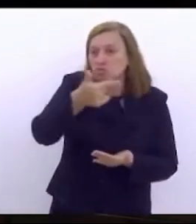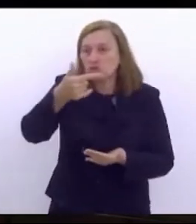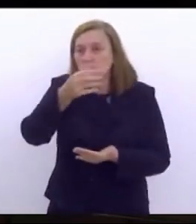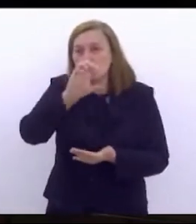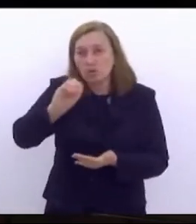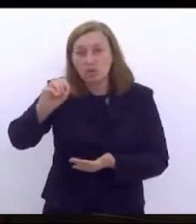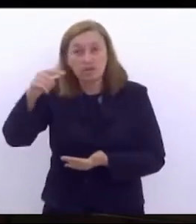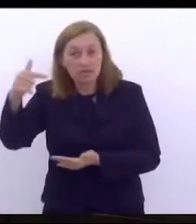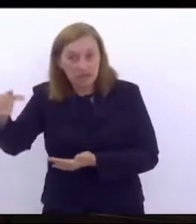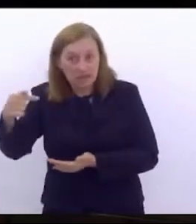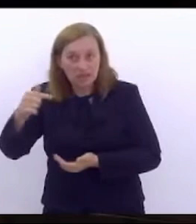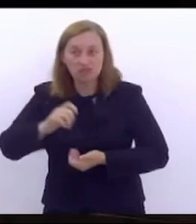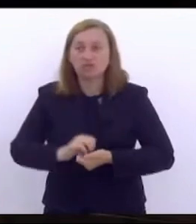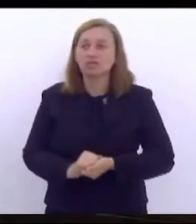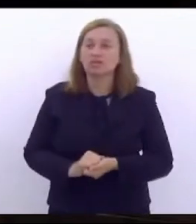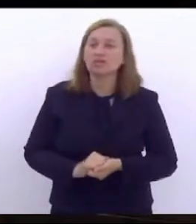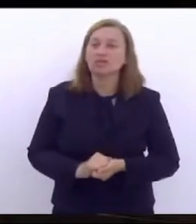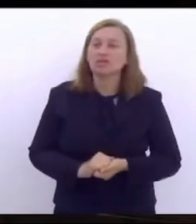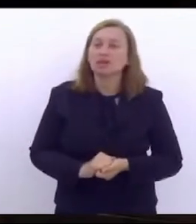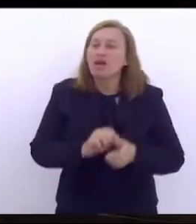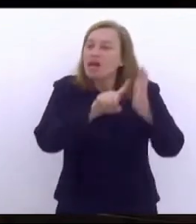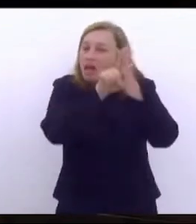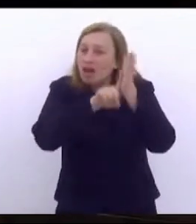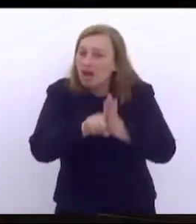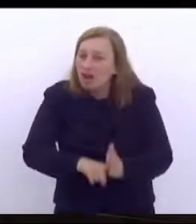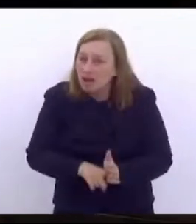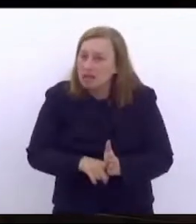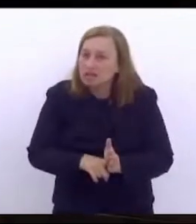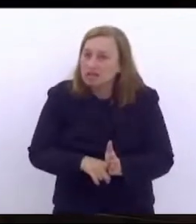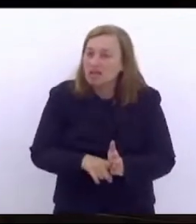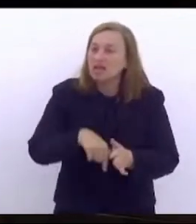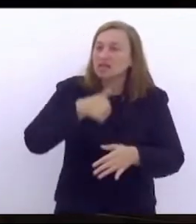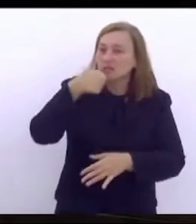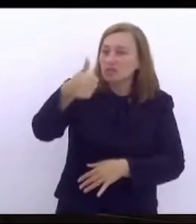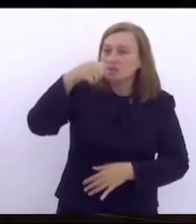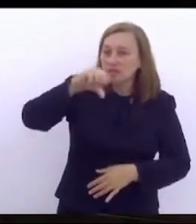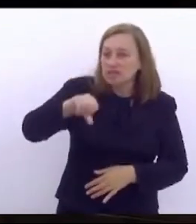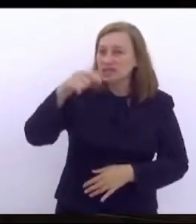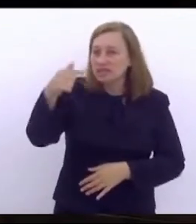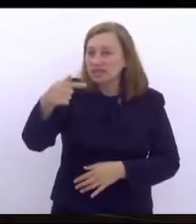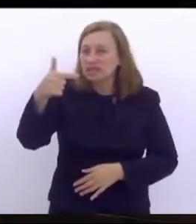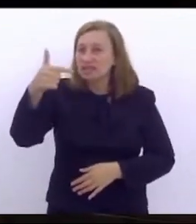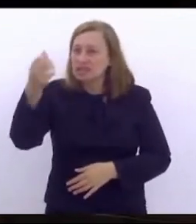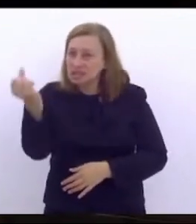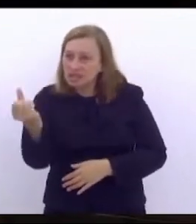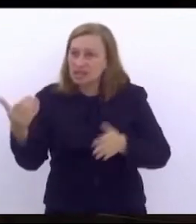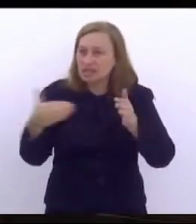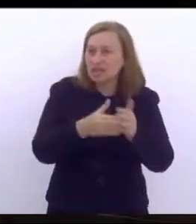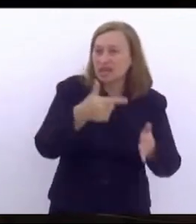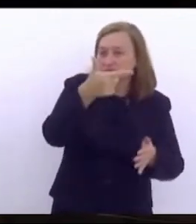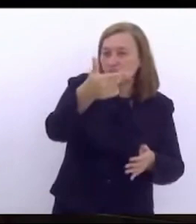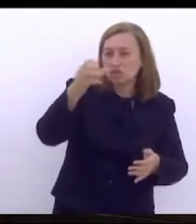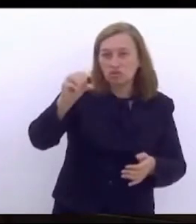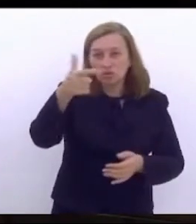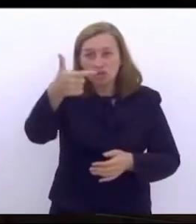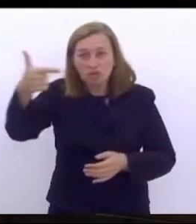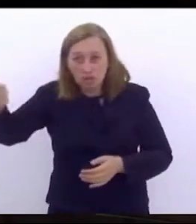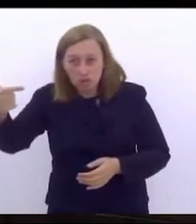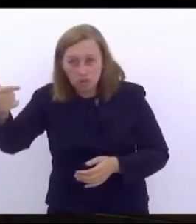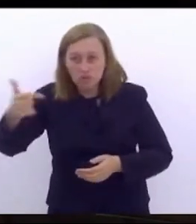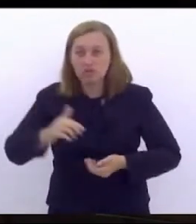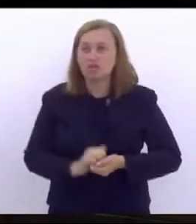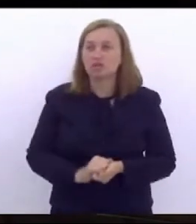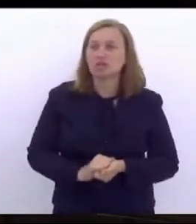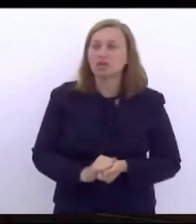2007, e ele analisa a estatística de 1976 a 2002, e ele é categórico,